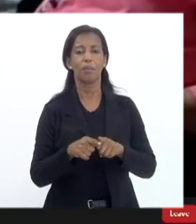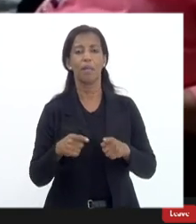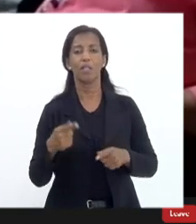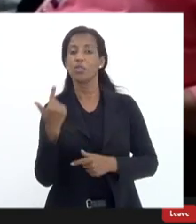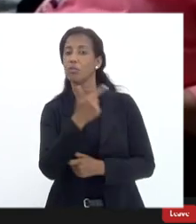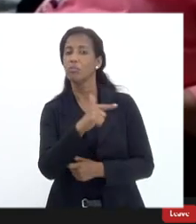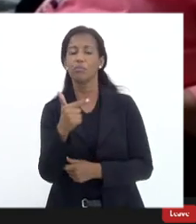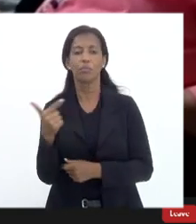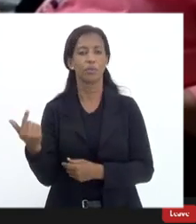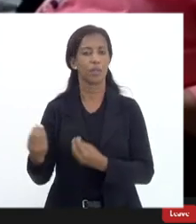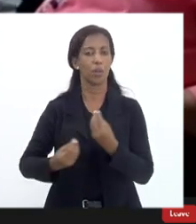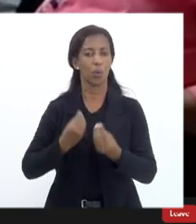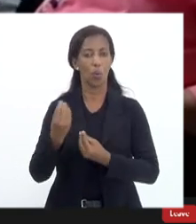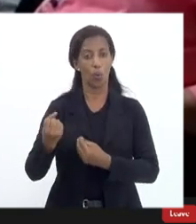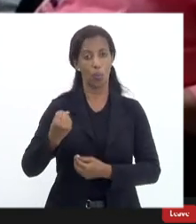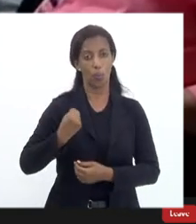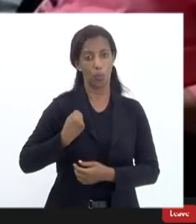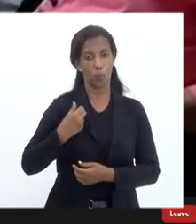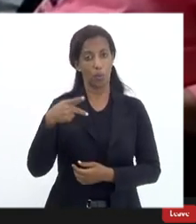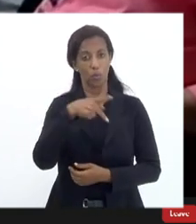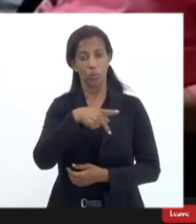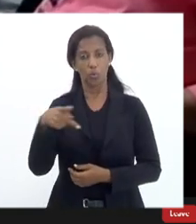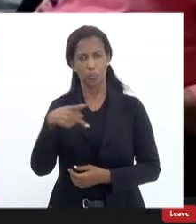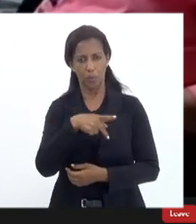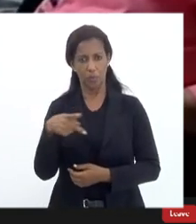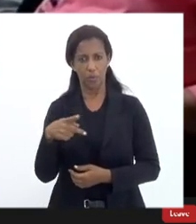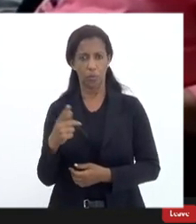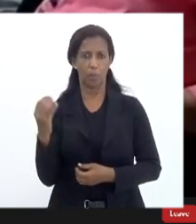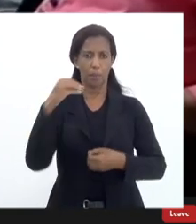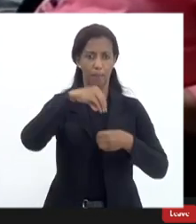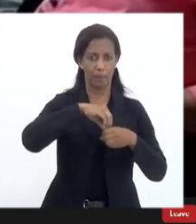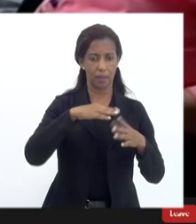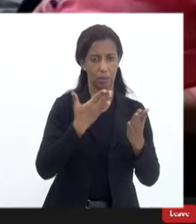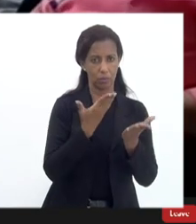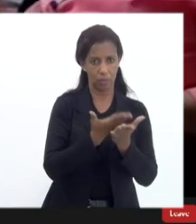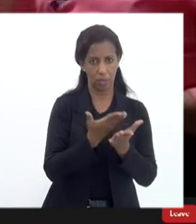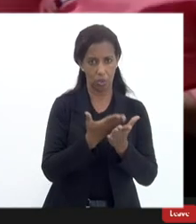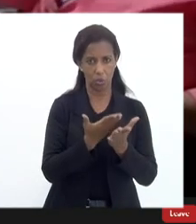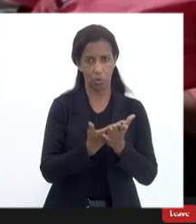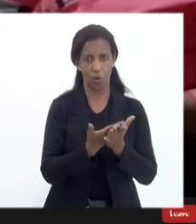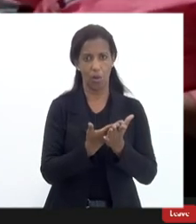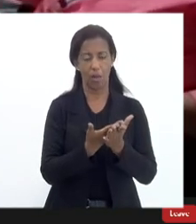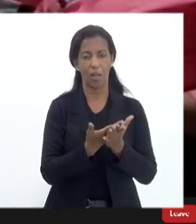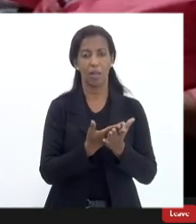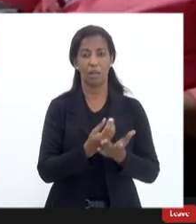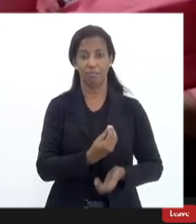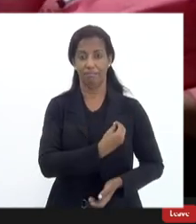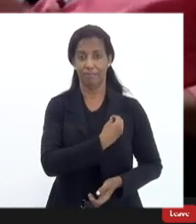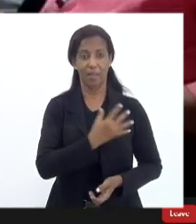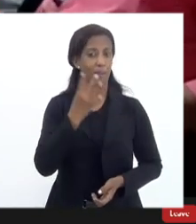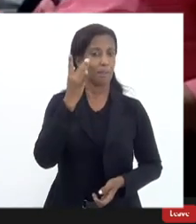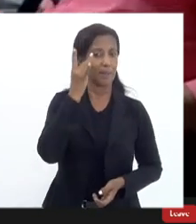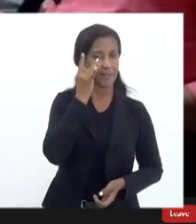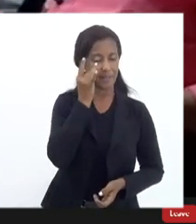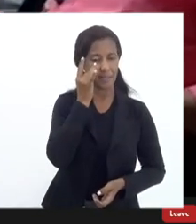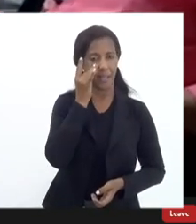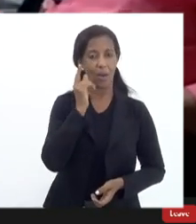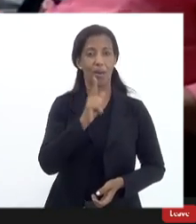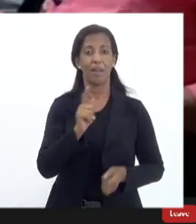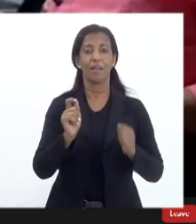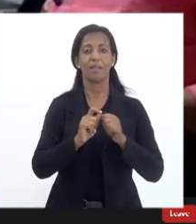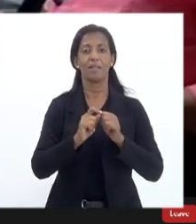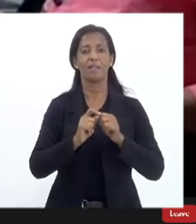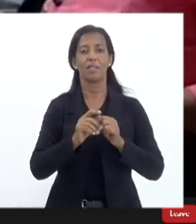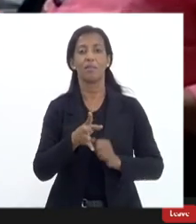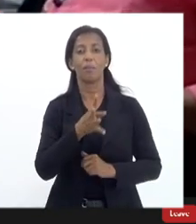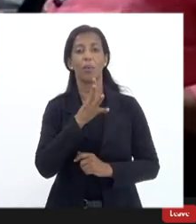não haver quantitativo de professor suficiente para determinado atendimento presencial, é que seja feito por área